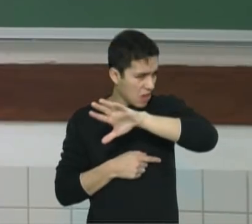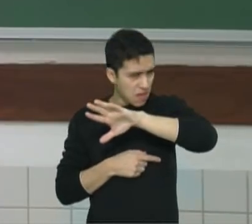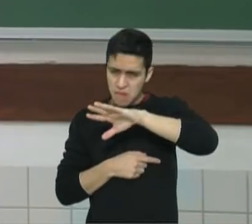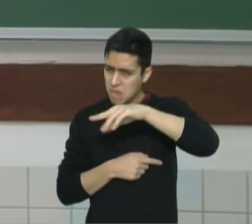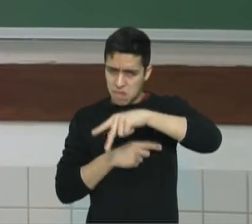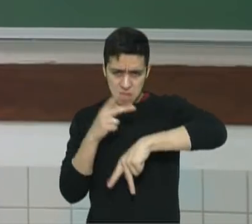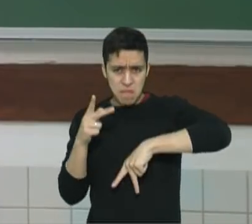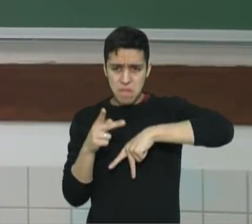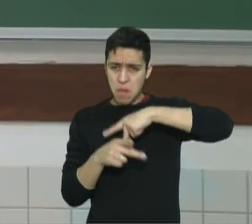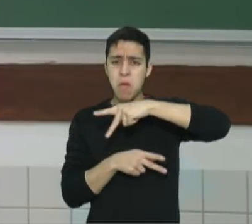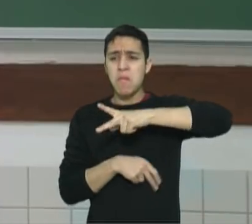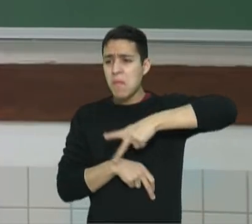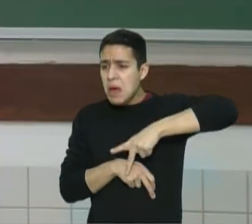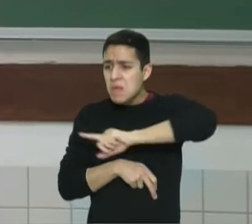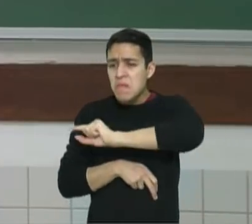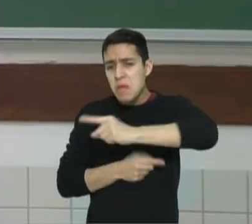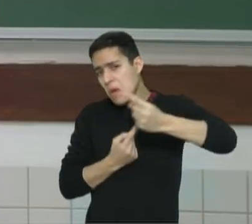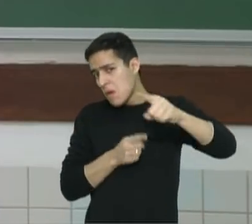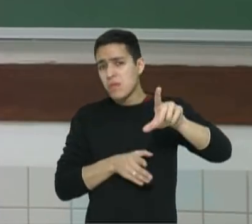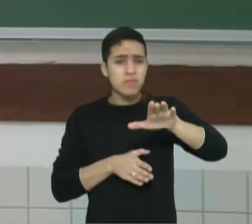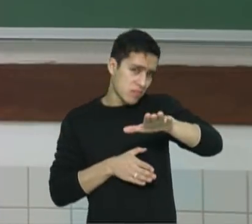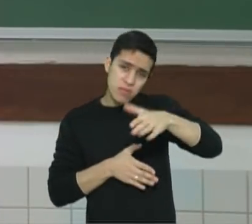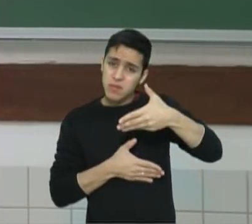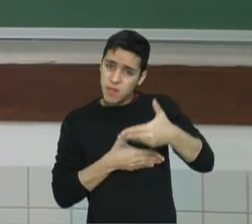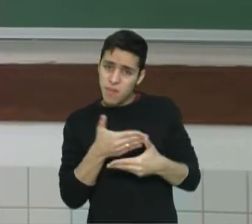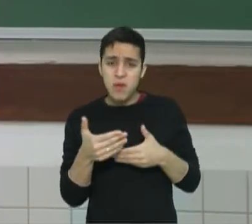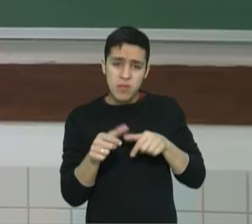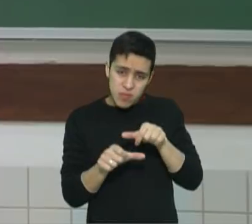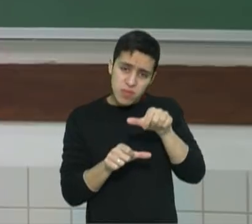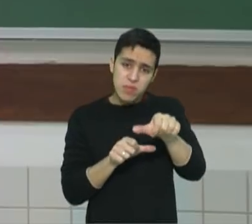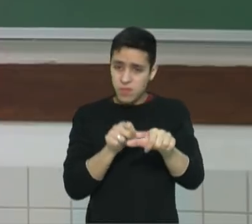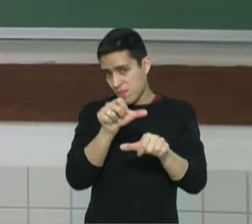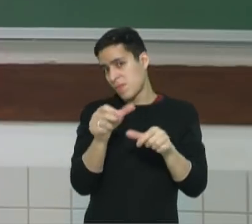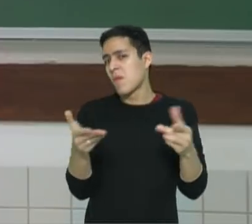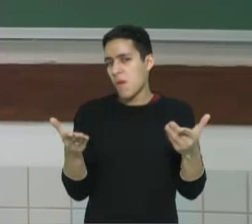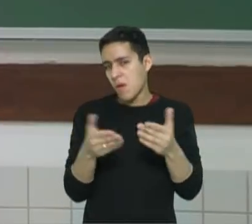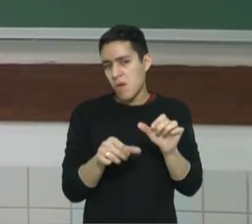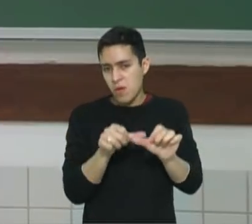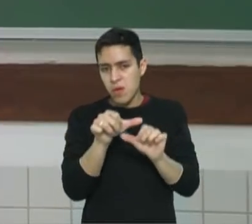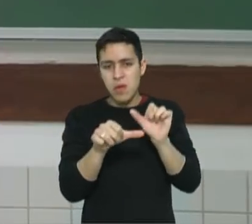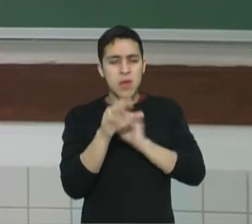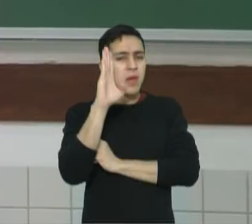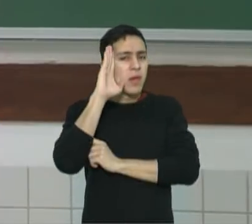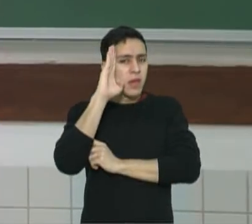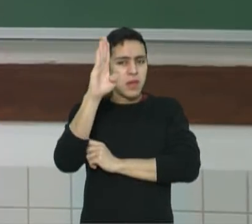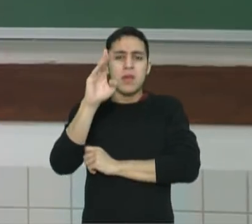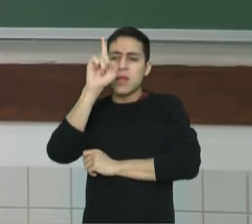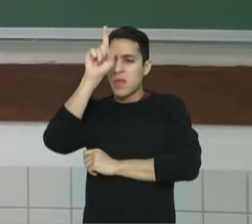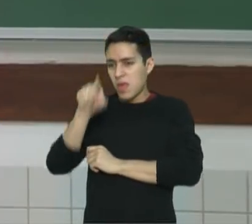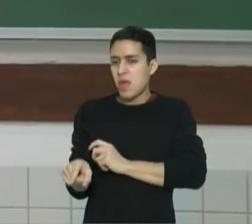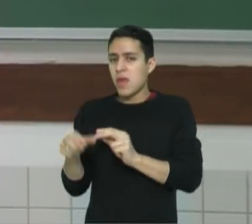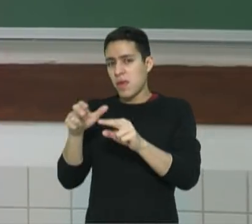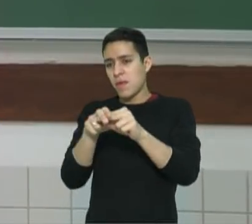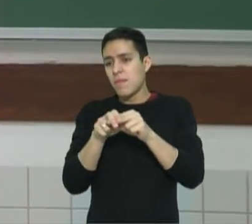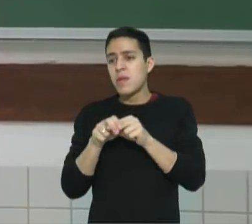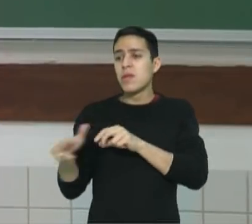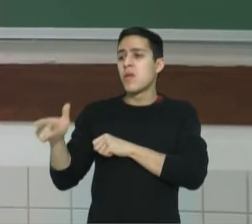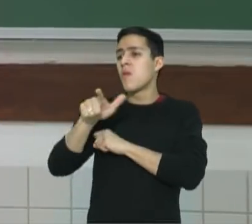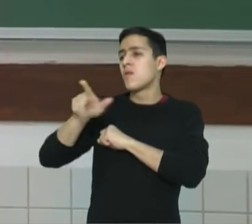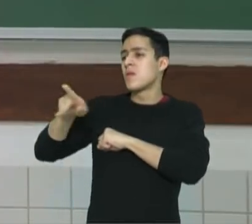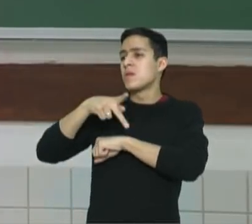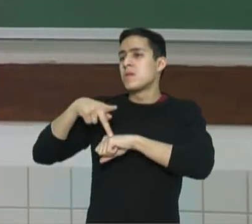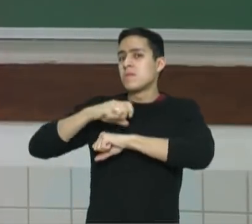oposição mundial, mas gradualmente isso vem mudando o cenário, principalmente baseado no crescimento de outras